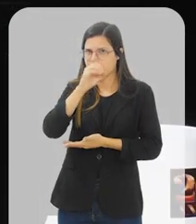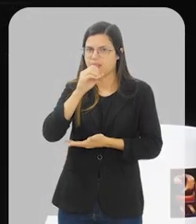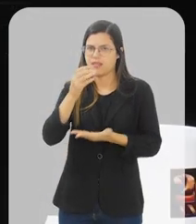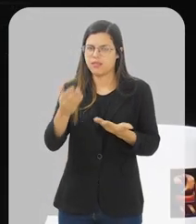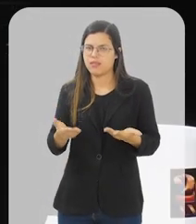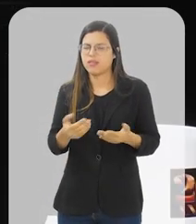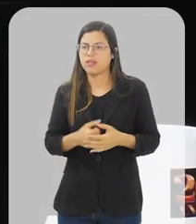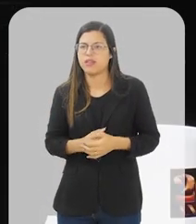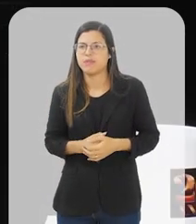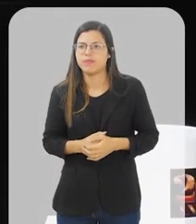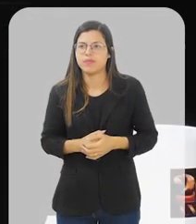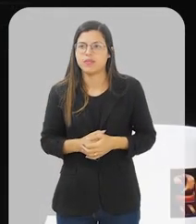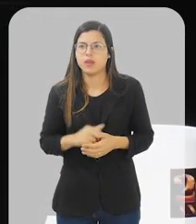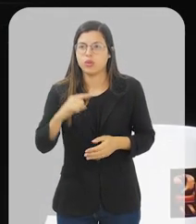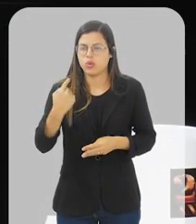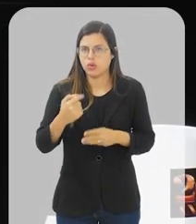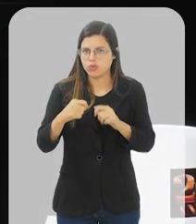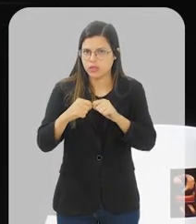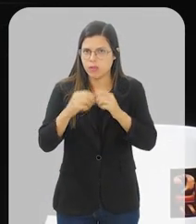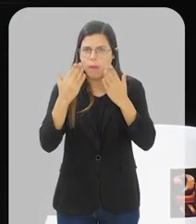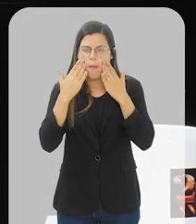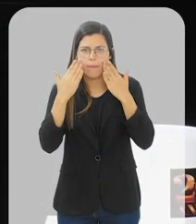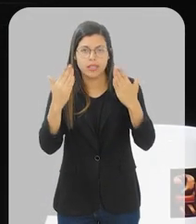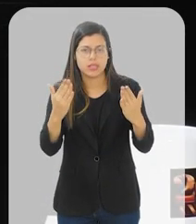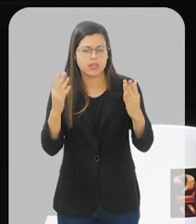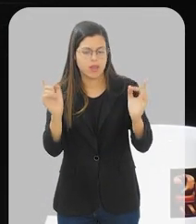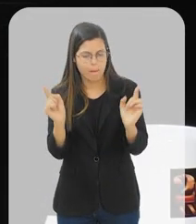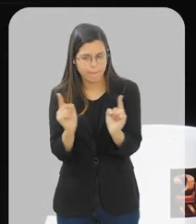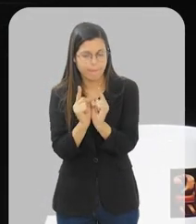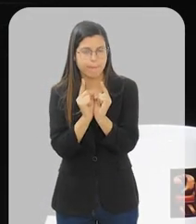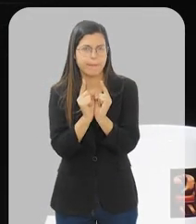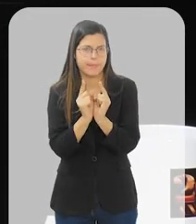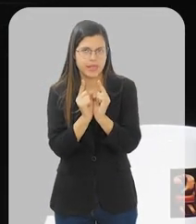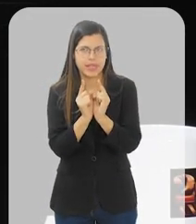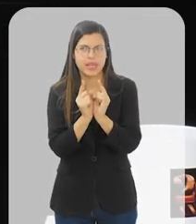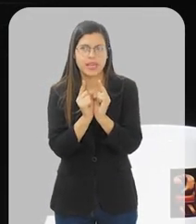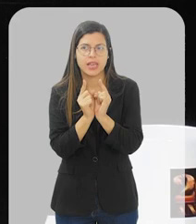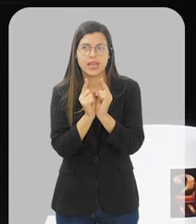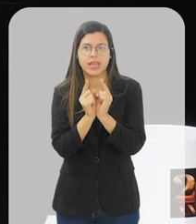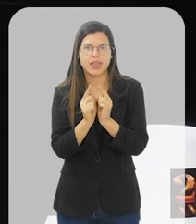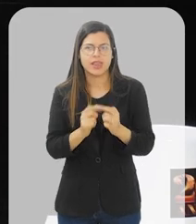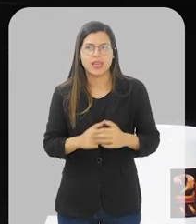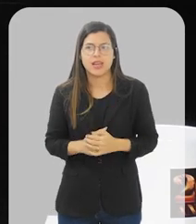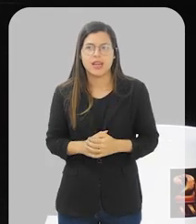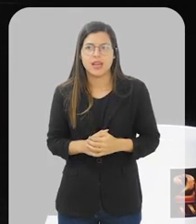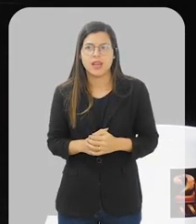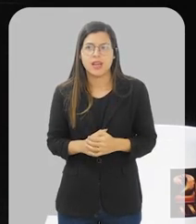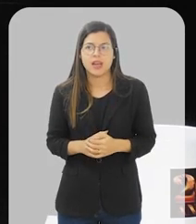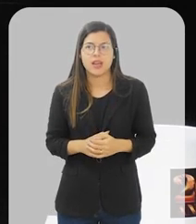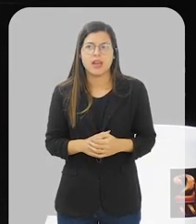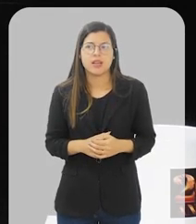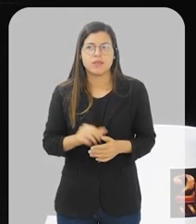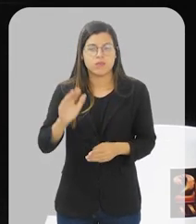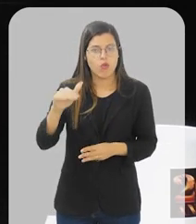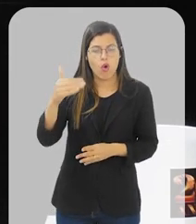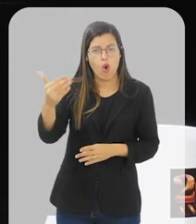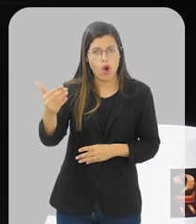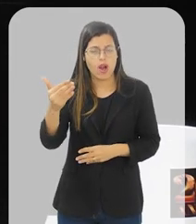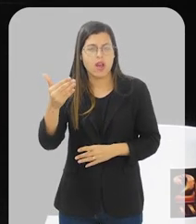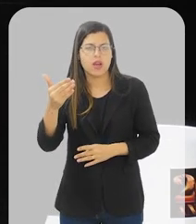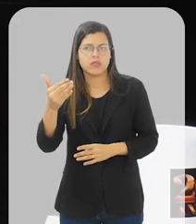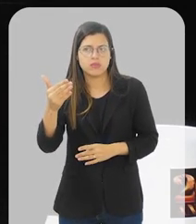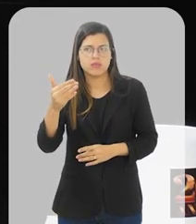E o engraçado, a gente vai e faz uma apresentação pequena lá fora e é bem